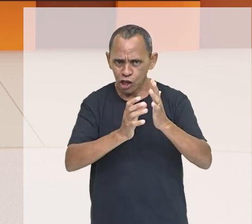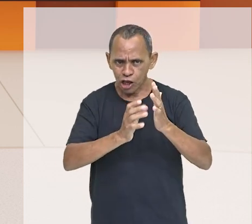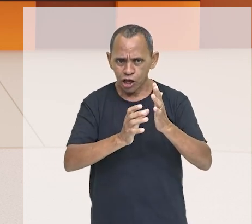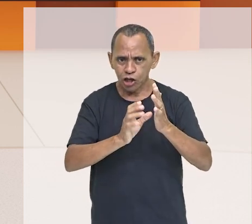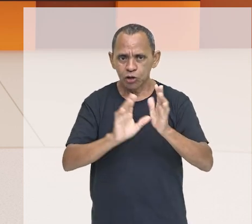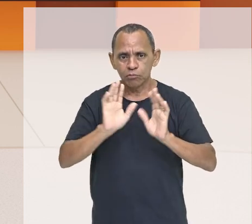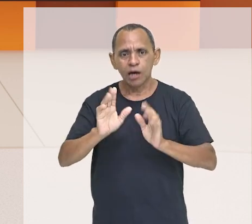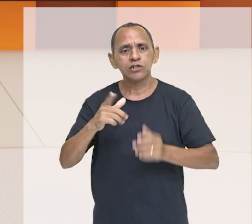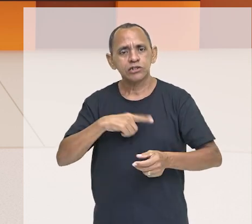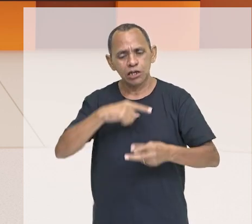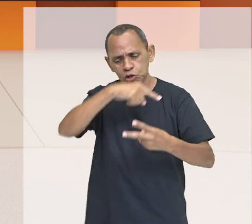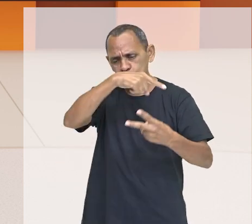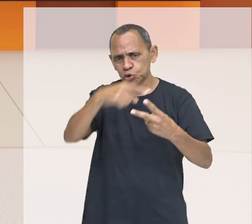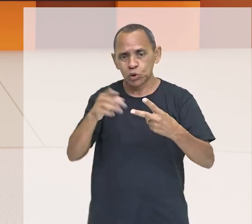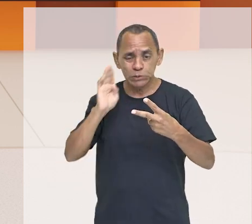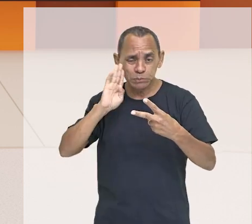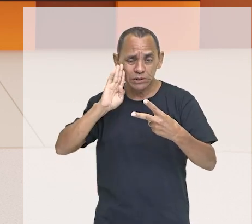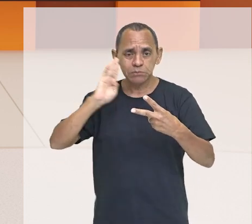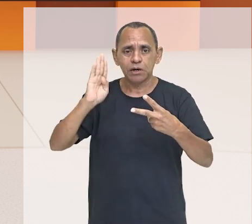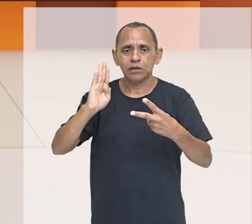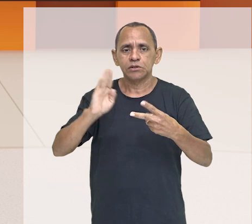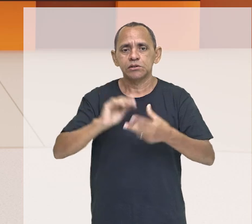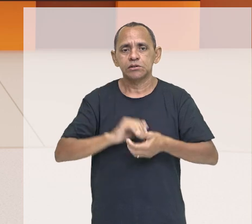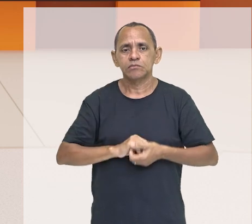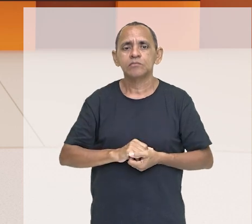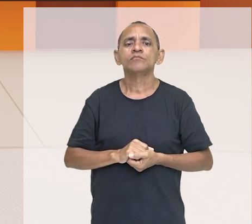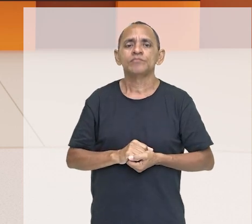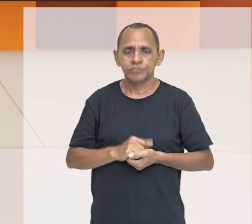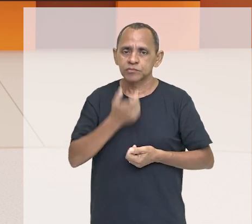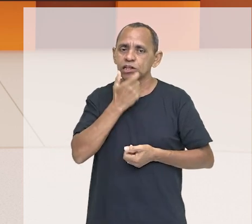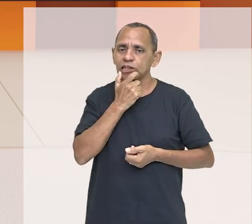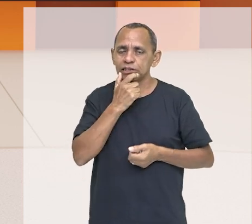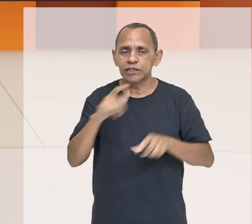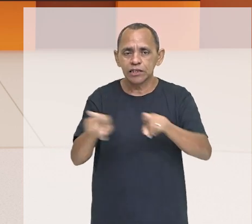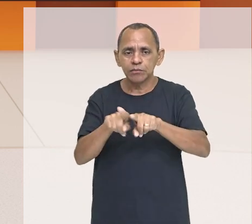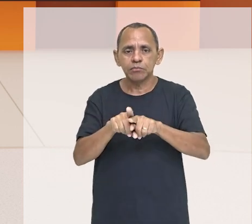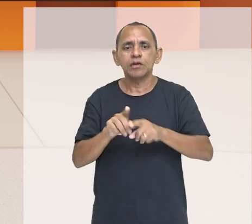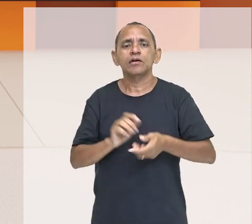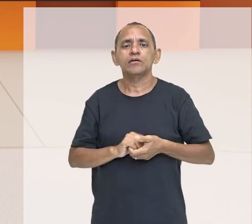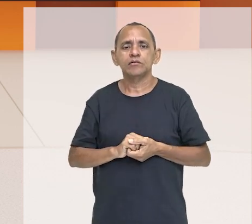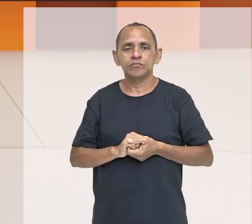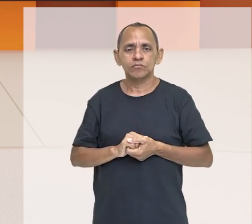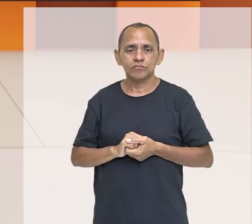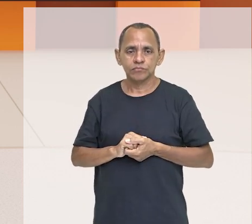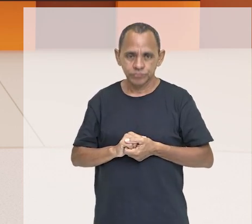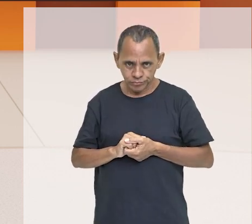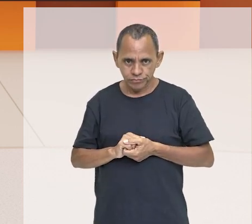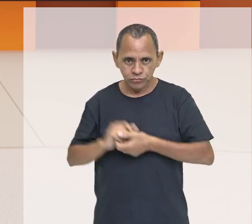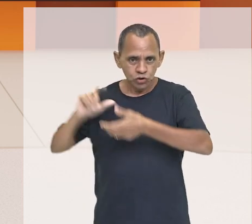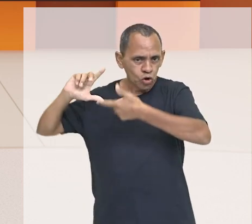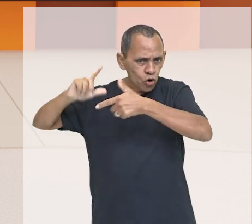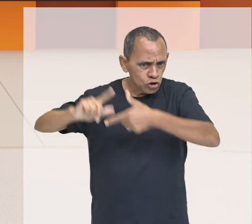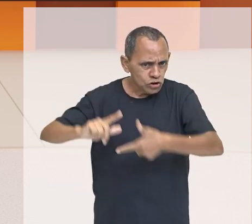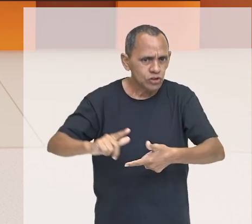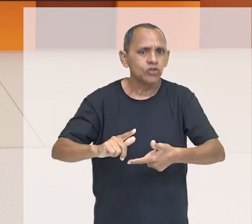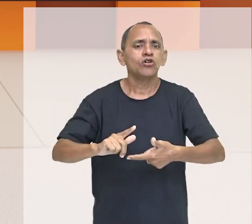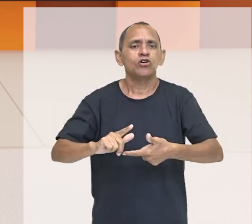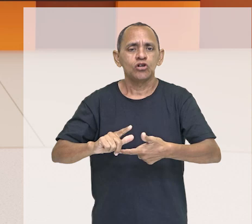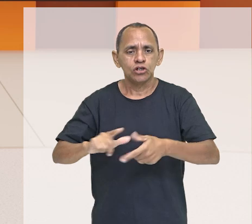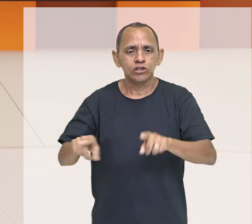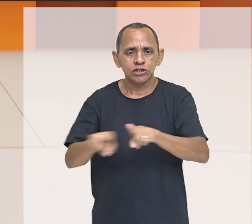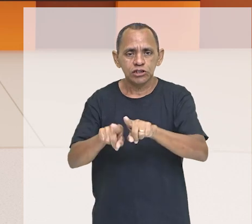Estados Unidos, por exemplo, tem muitos partidos, mas a representatividade está apenas em 2. Na Inglaterra também, né? Os conservadores e